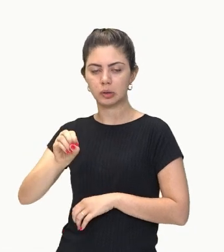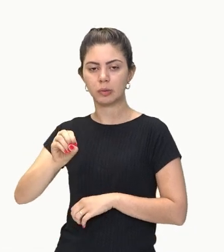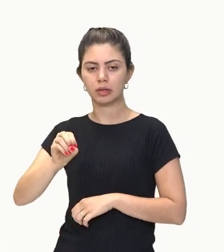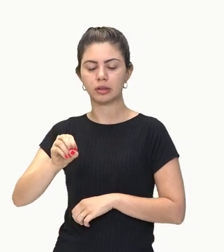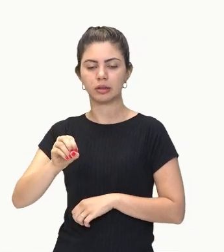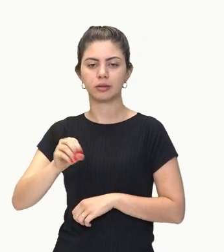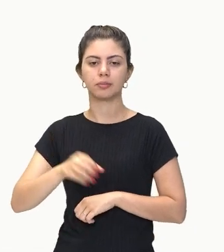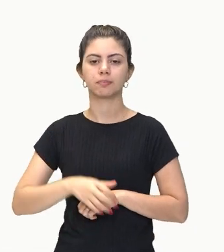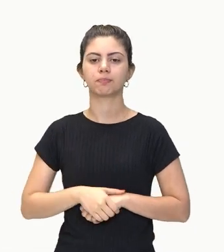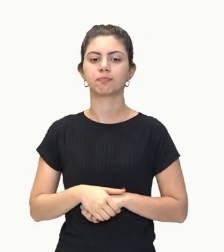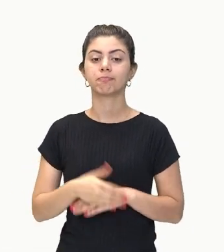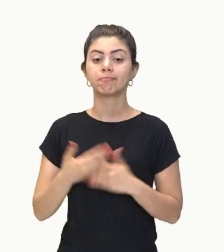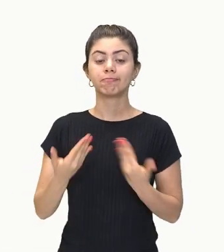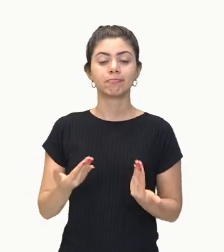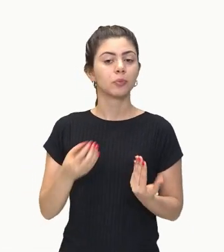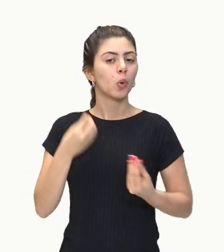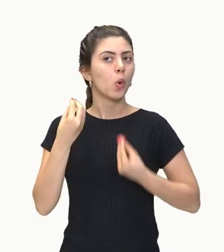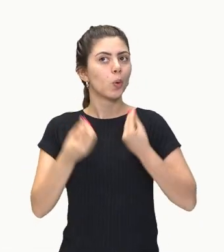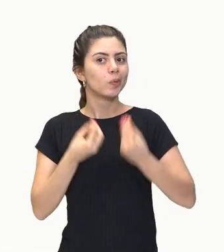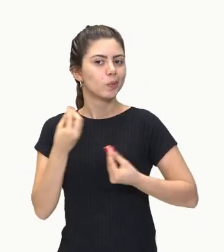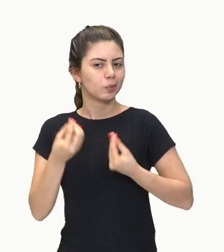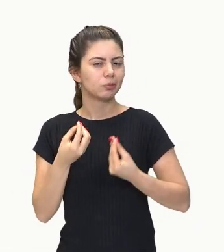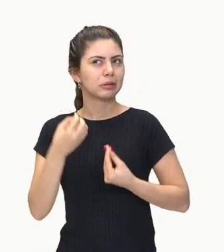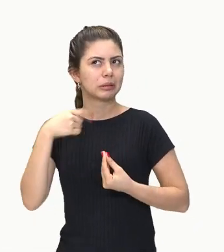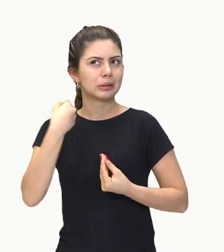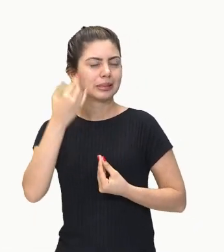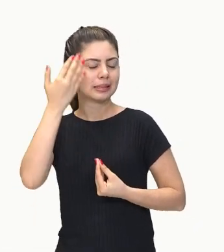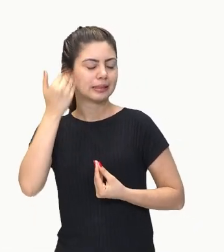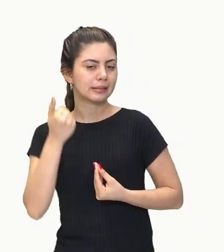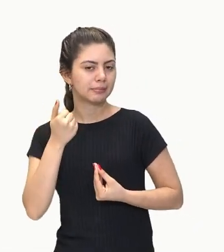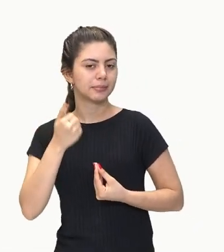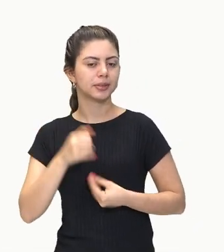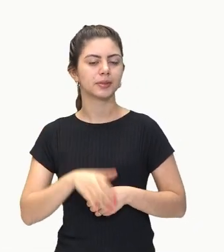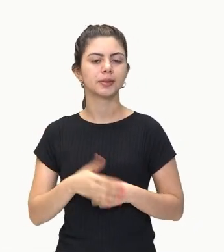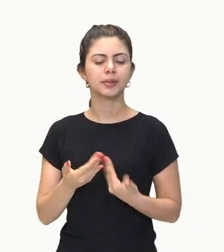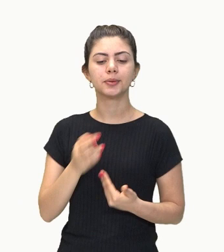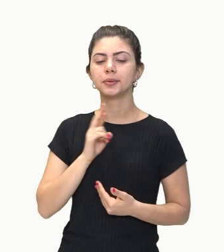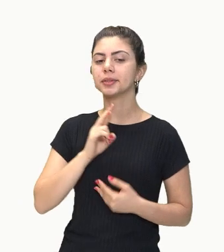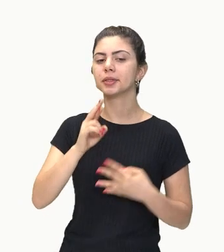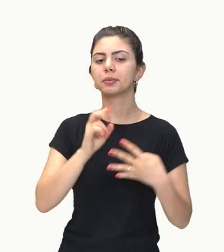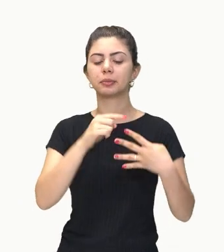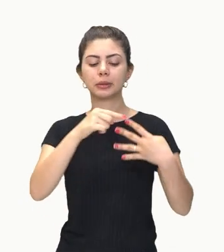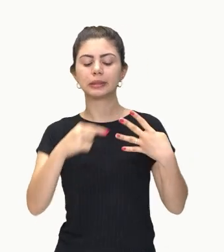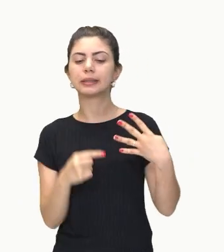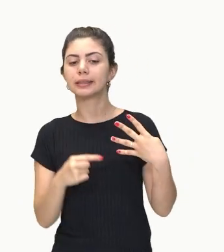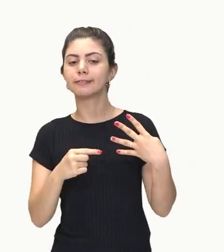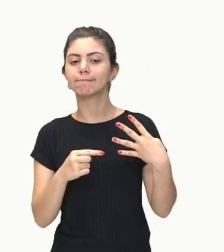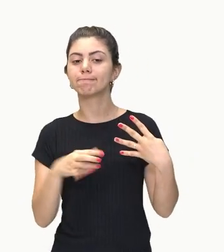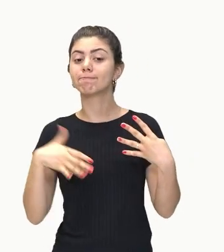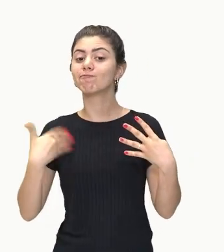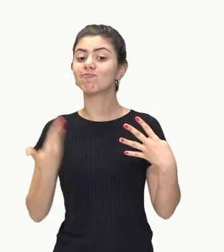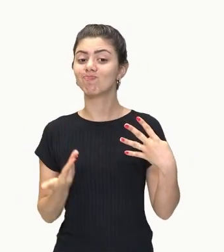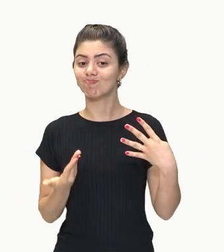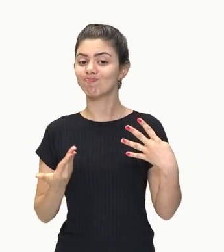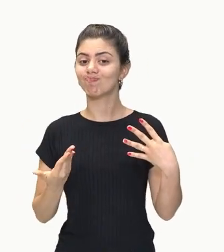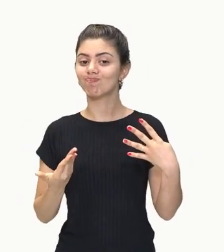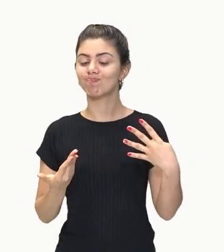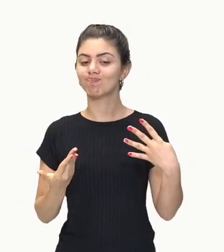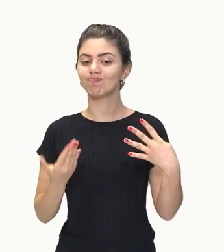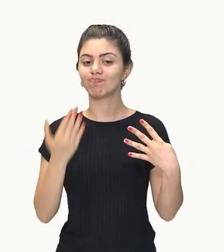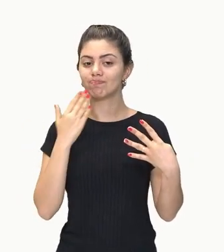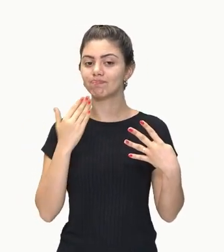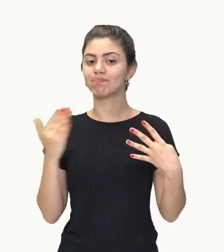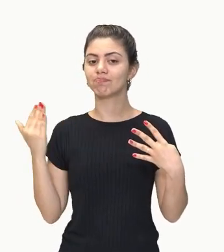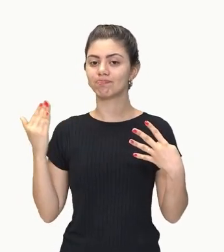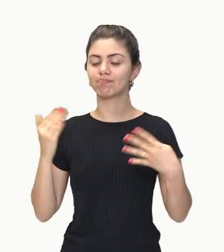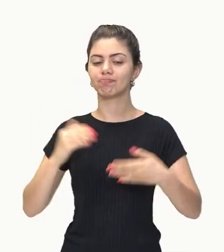8,50. E agora? Será que o resultado, né, é a letra A, letra B, letra C ou letra